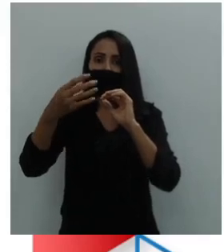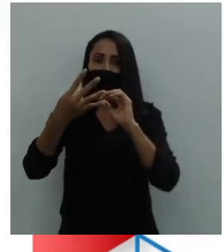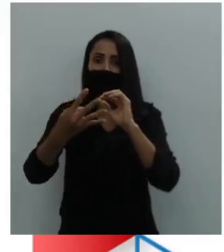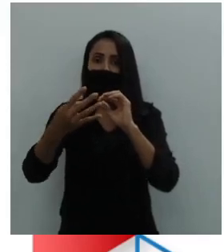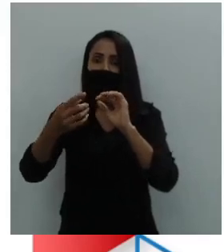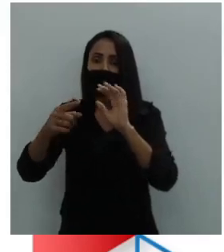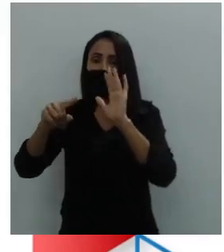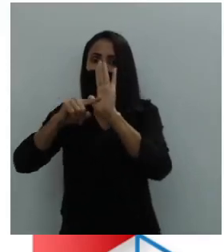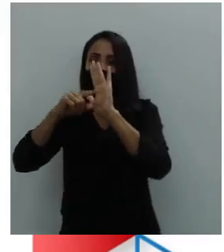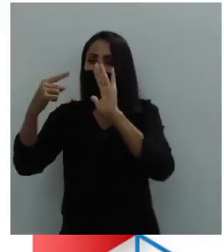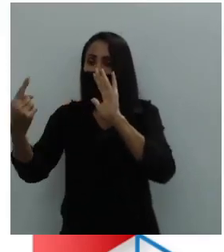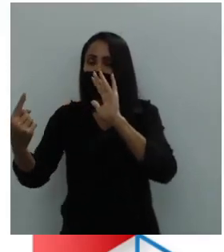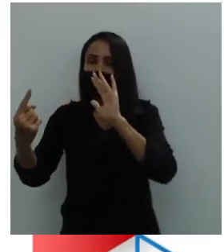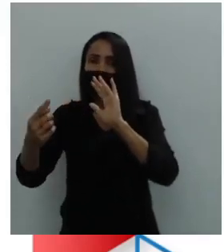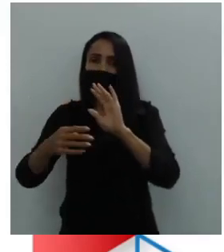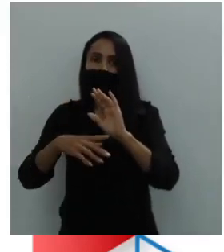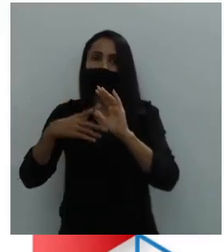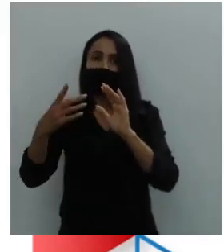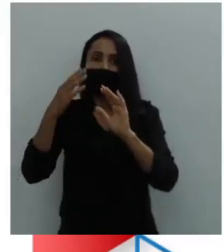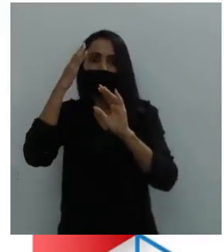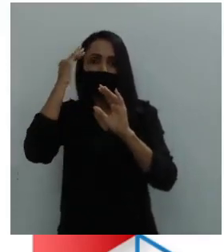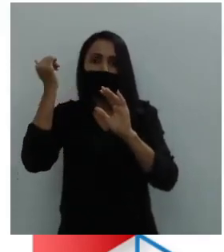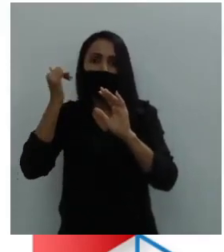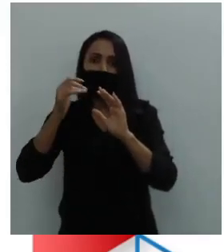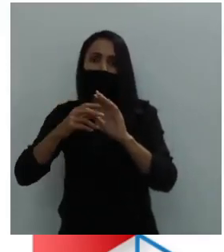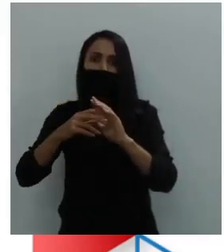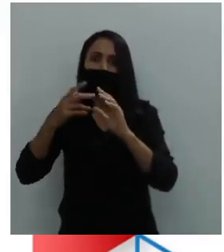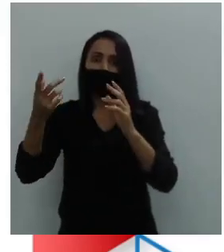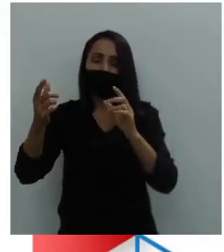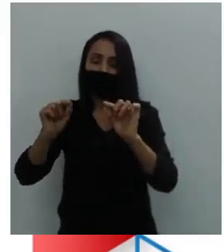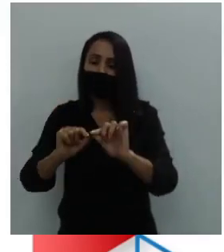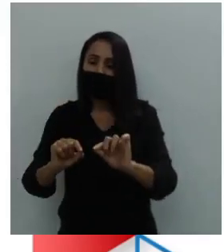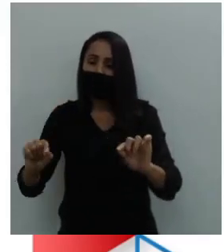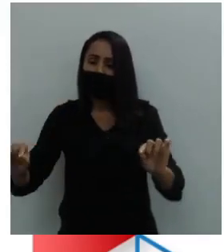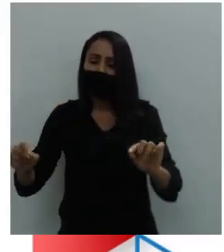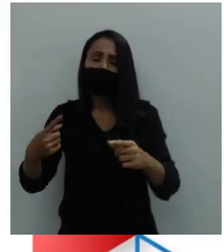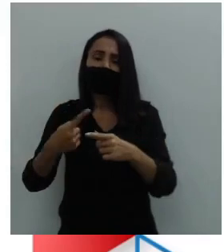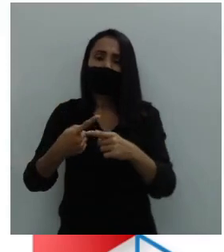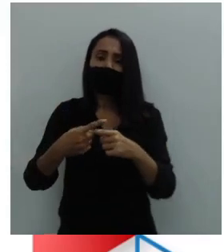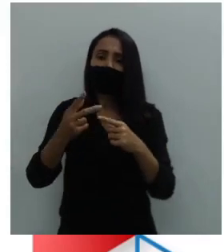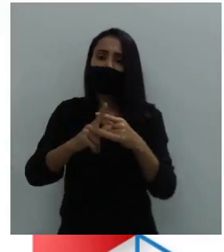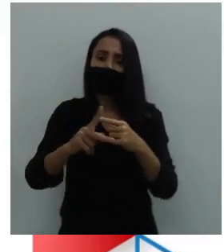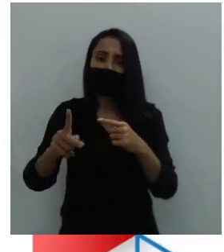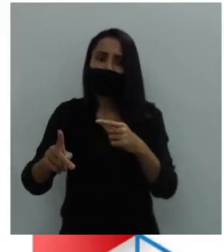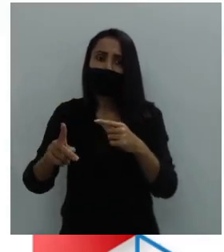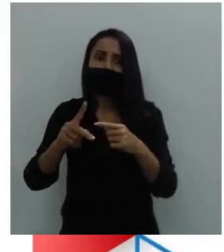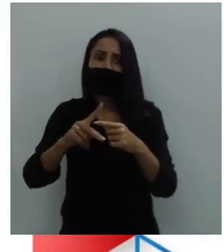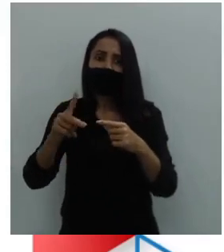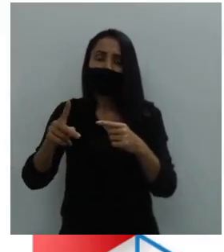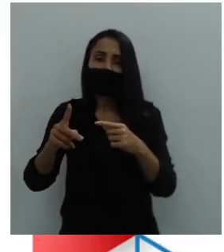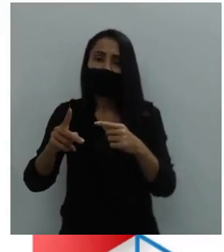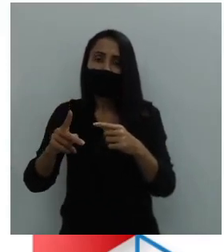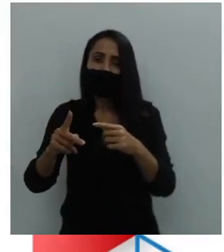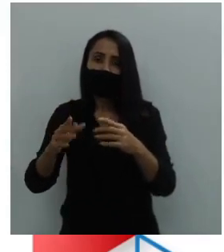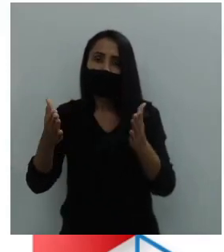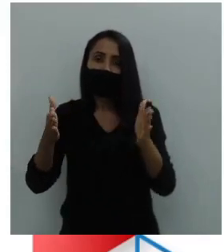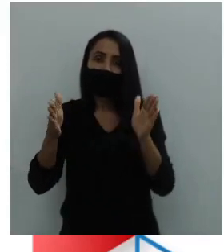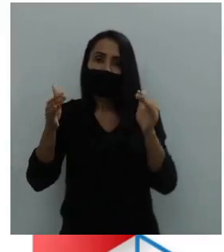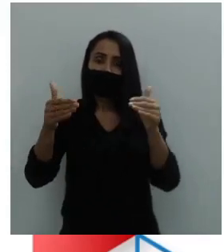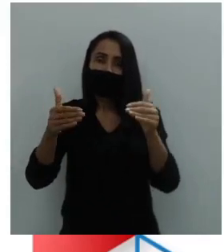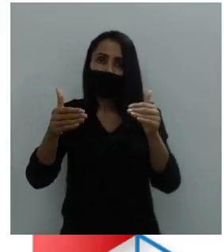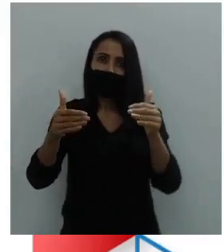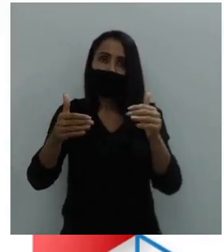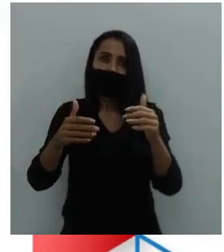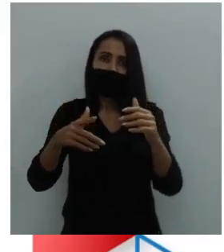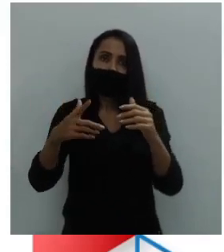quantidade aí de unidades, eu vou botar ele para baixo. Por que para baixo? Porque nesse momento ele falou que a questão falou